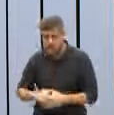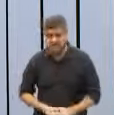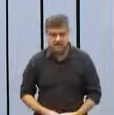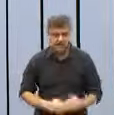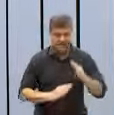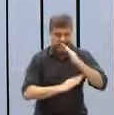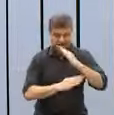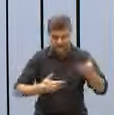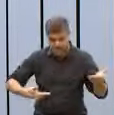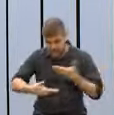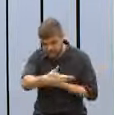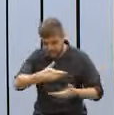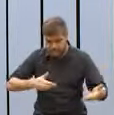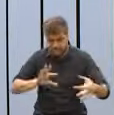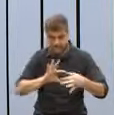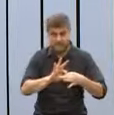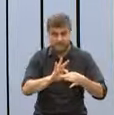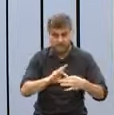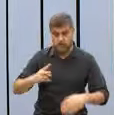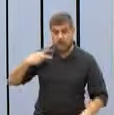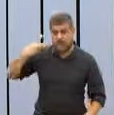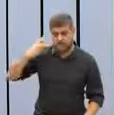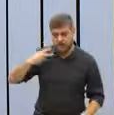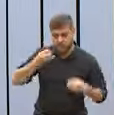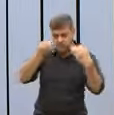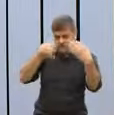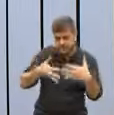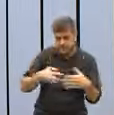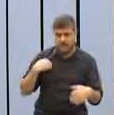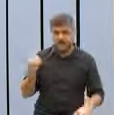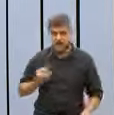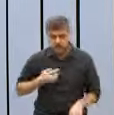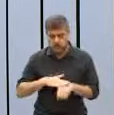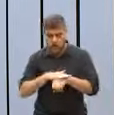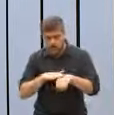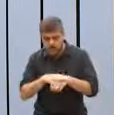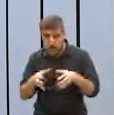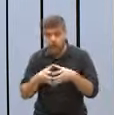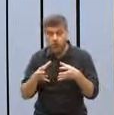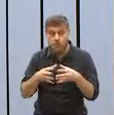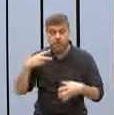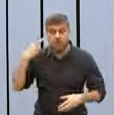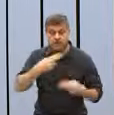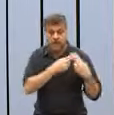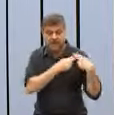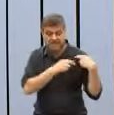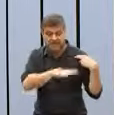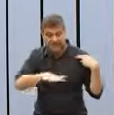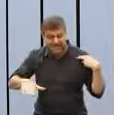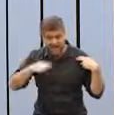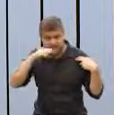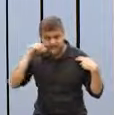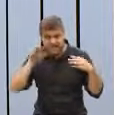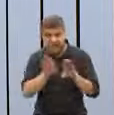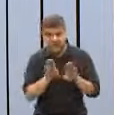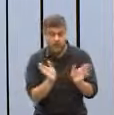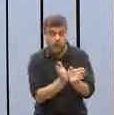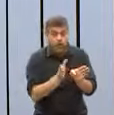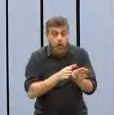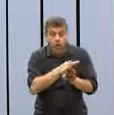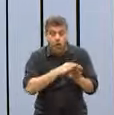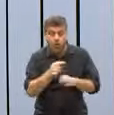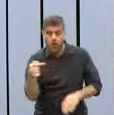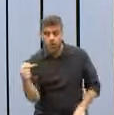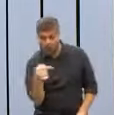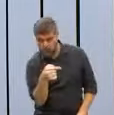O vereador vai estar aqui, vai poder falar. Temos um diálogo forte com a Comissão de Criança e Adolescente, com o Conselho